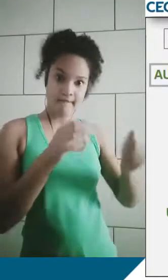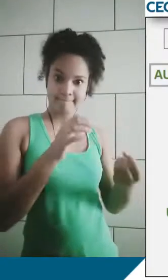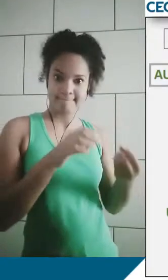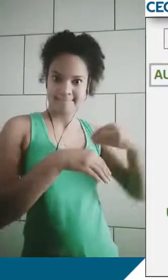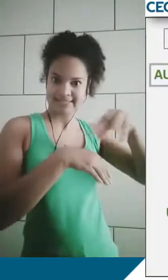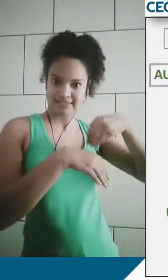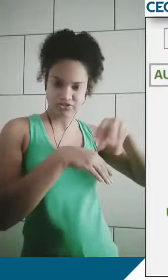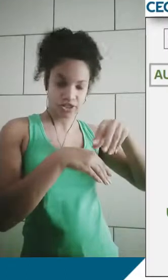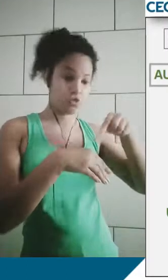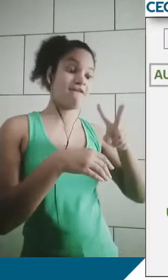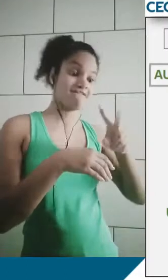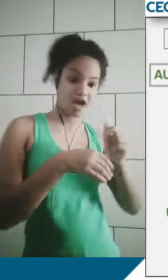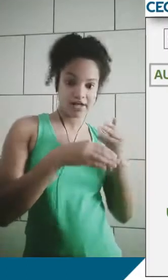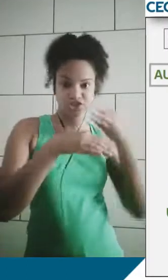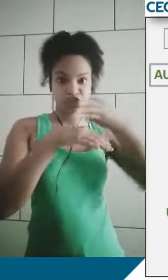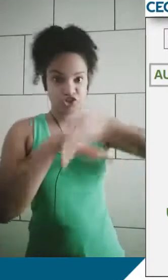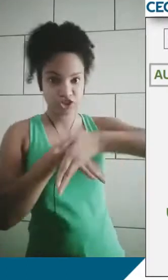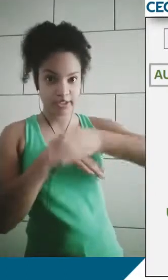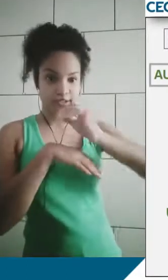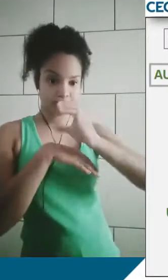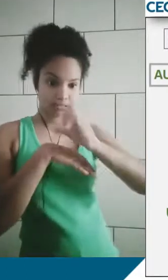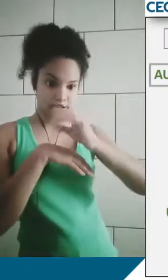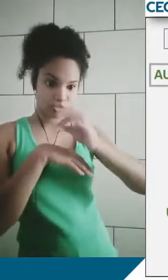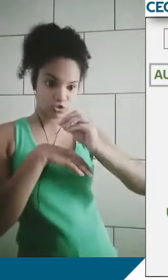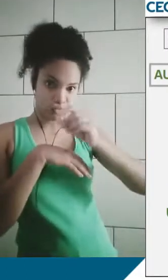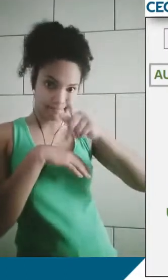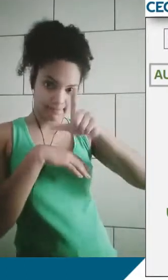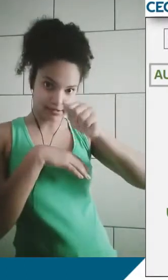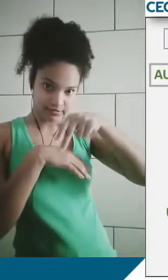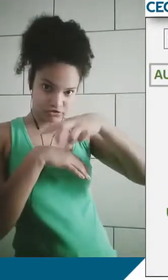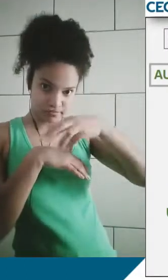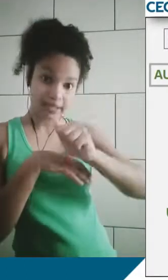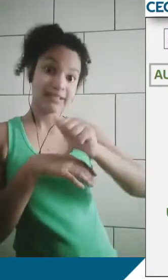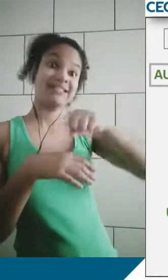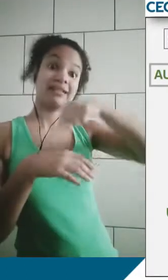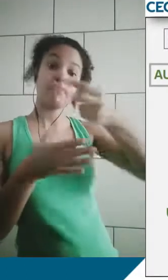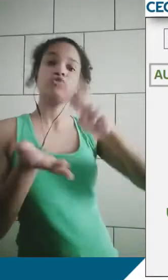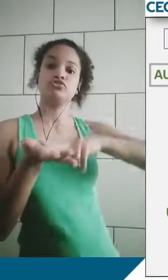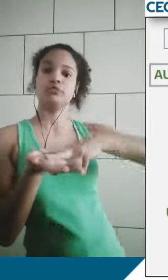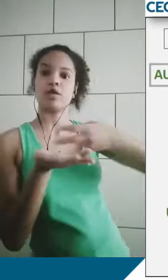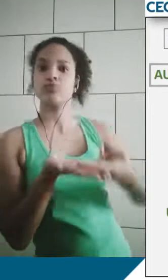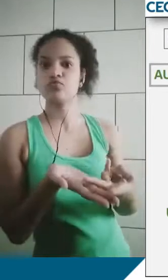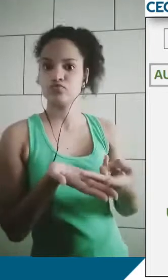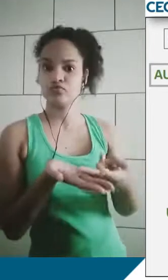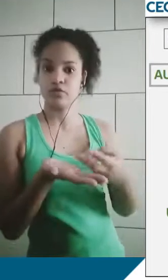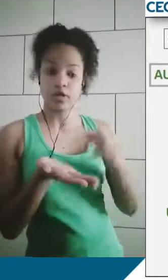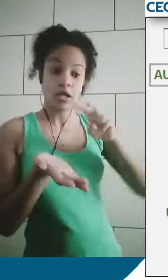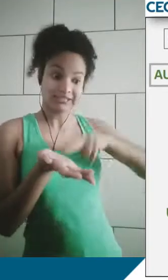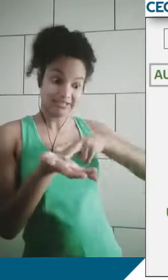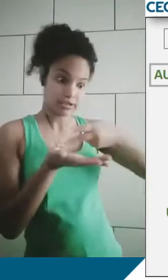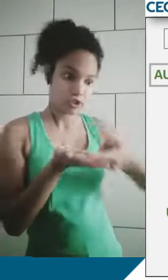citoplasma através do RNA mensageiro e vai ser traduzida. A tradução dessa informação genética,